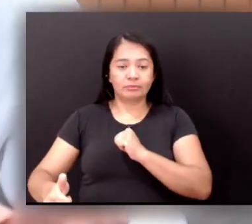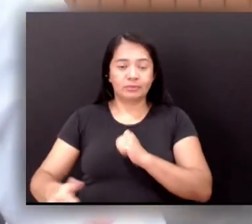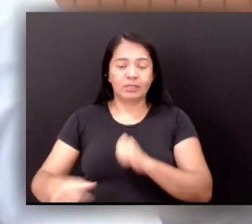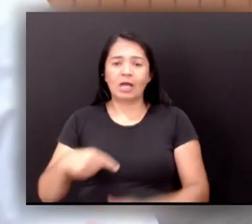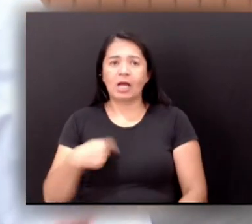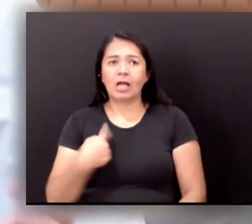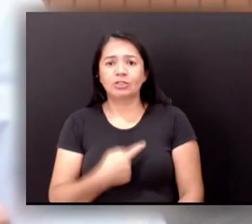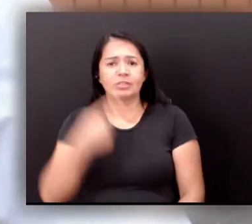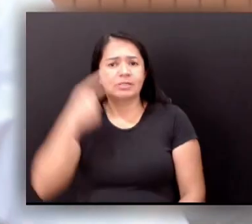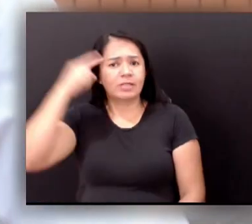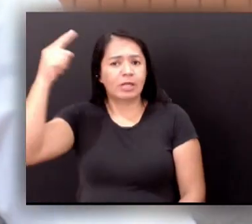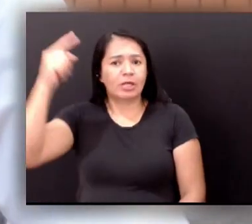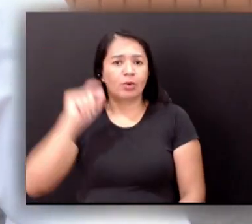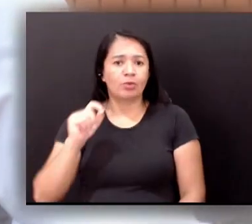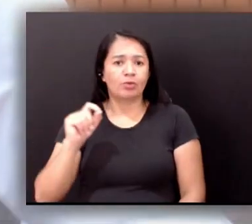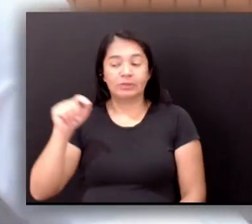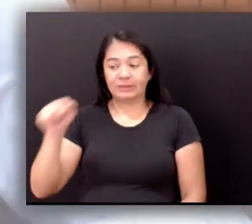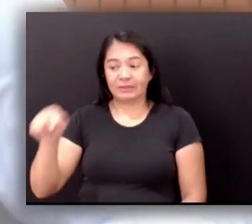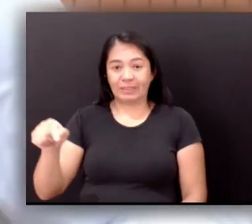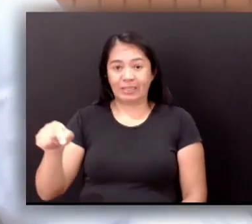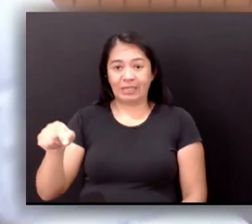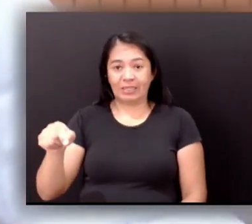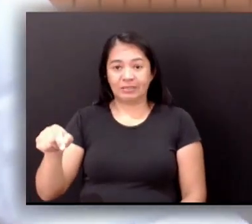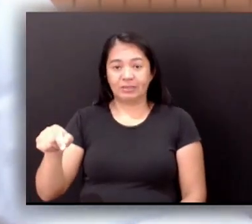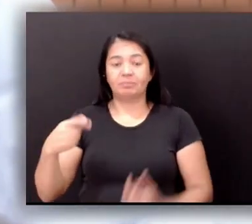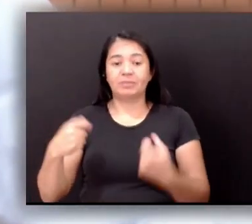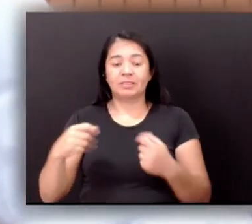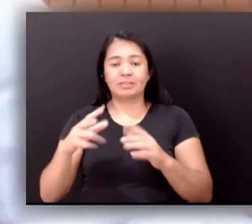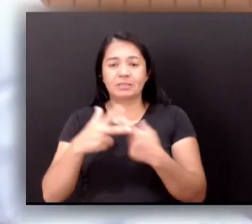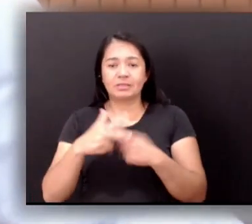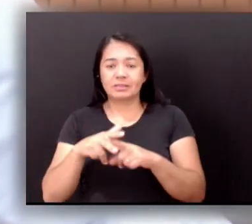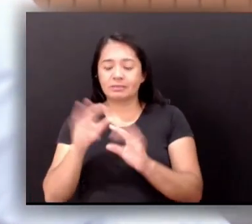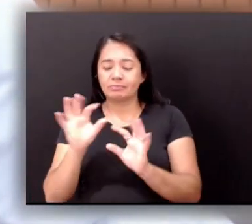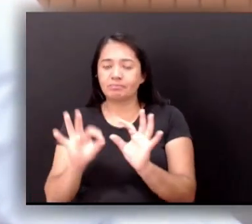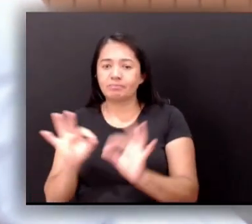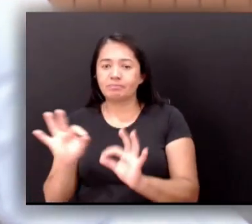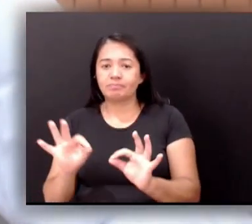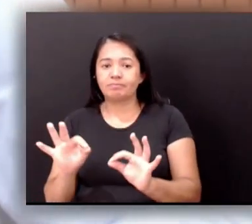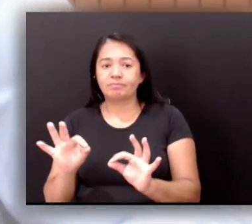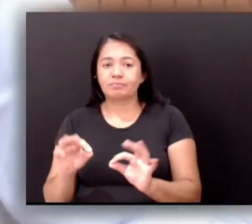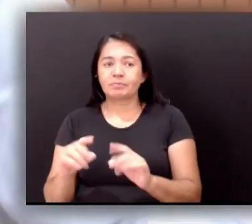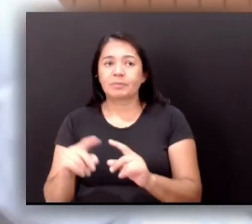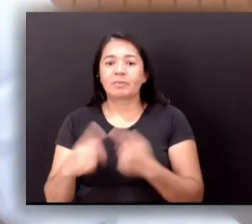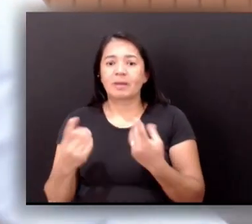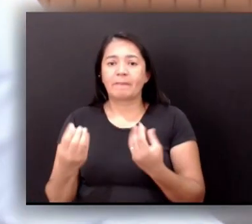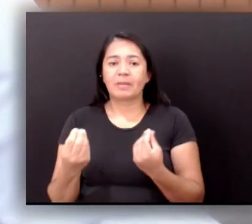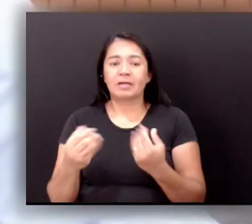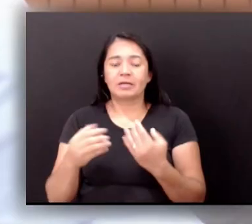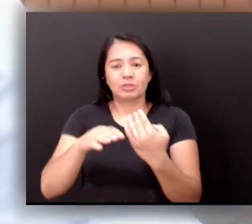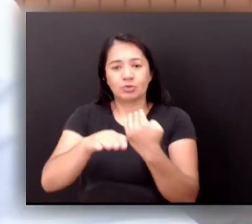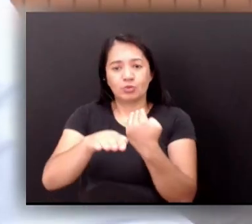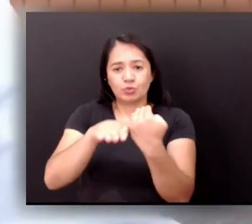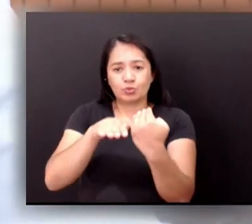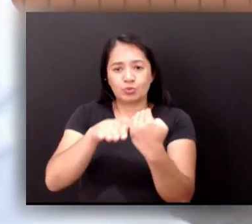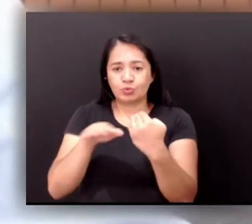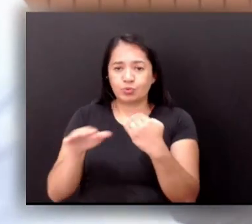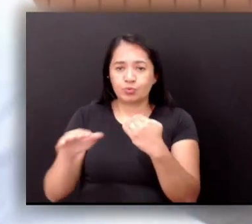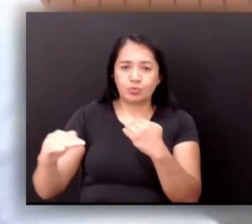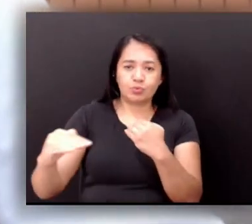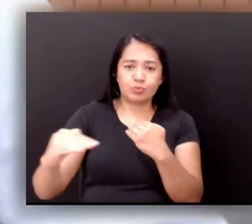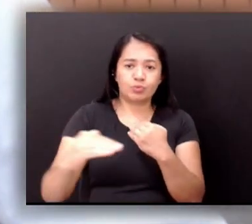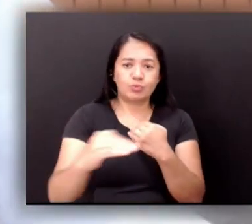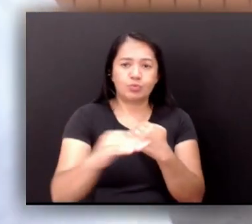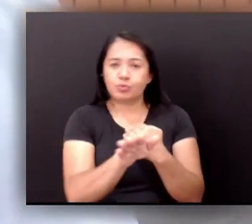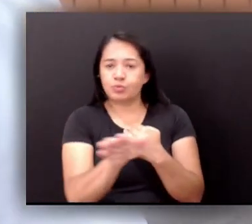o estádio seja revitalizado, mas que a pista em torno do estádio possa ser uma pista de caminhada,